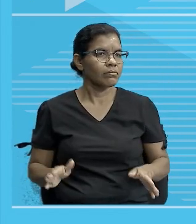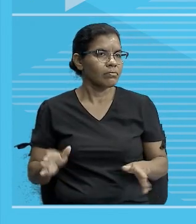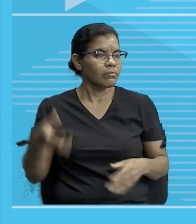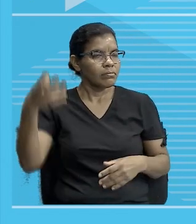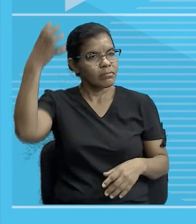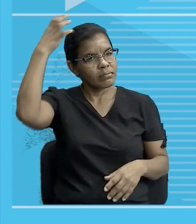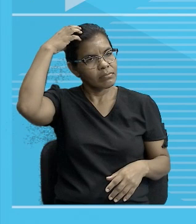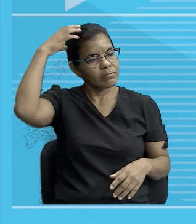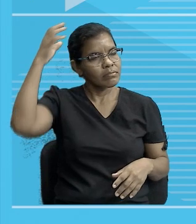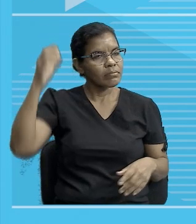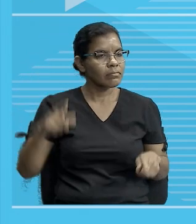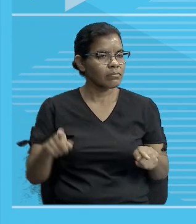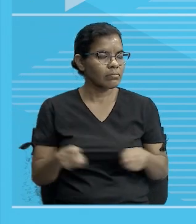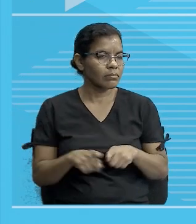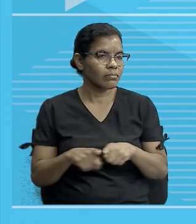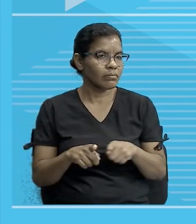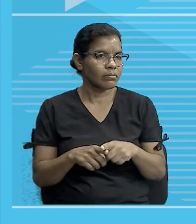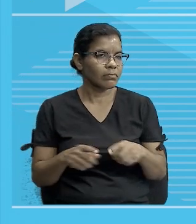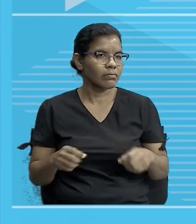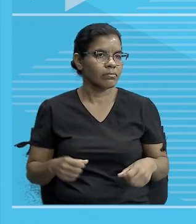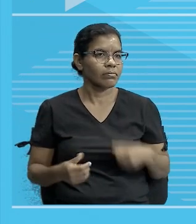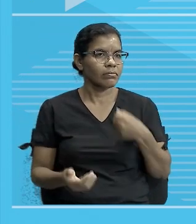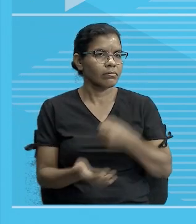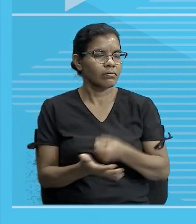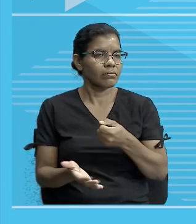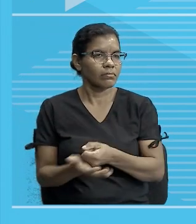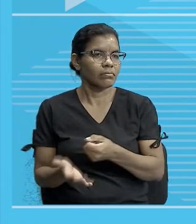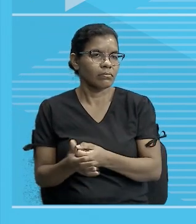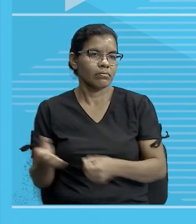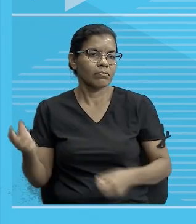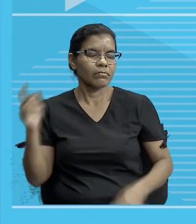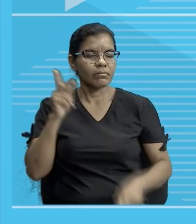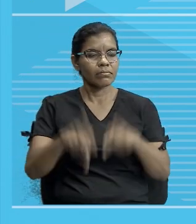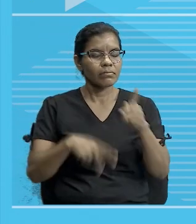E, claro, a exploração do povo e o pagamento de impostos.